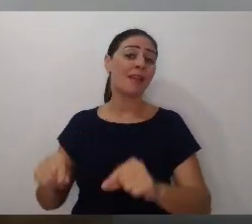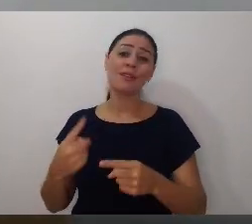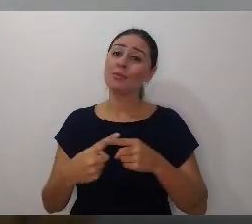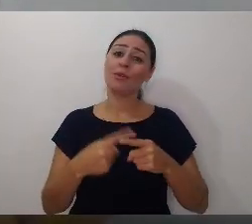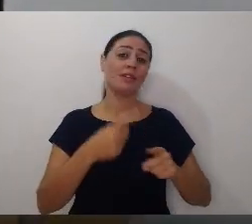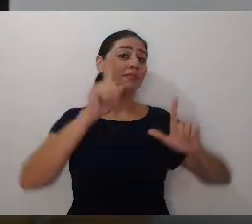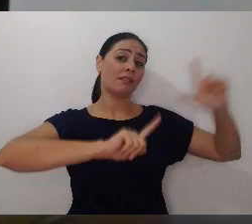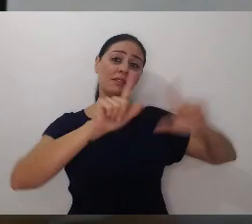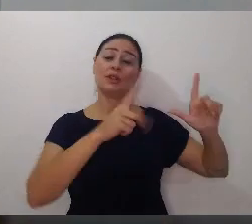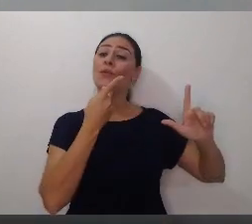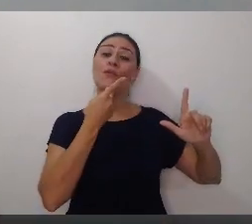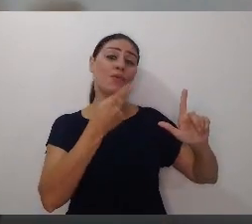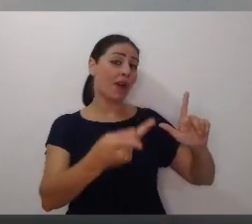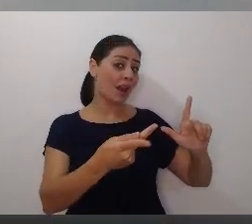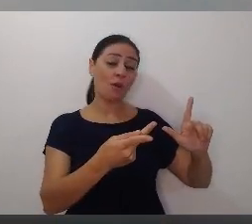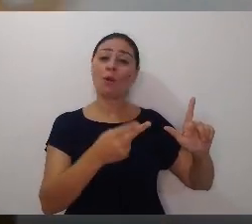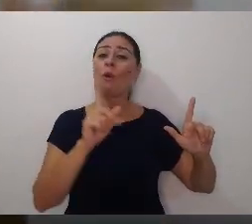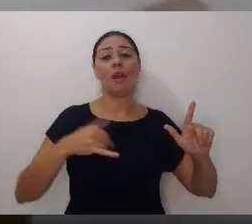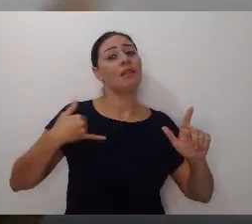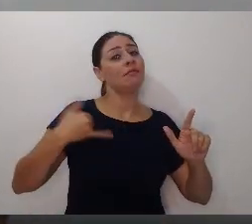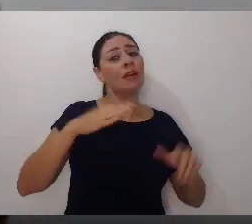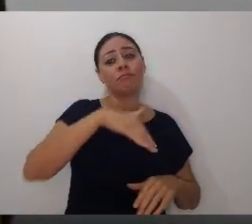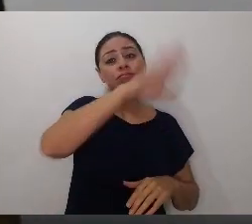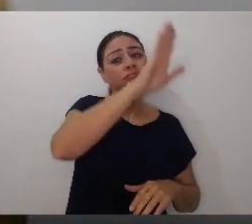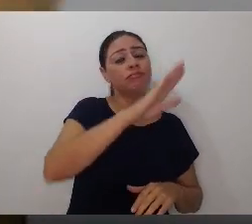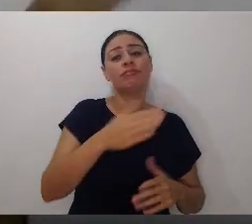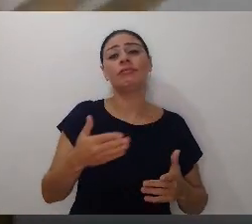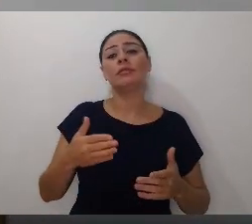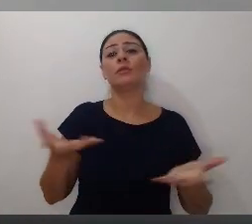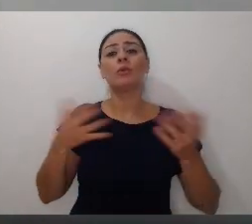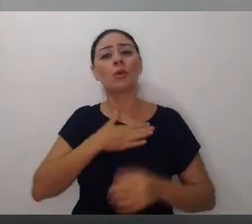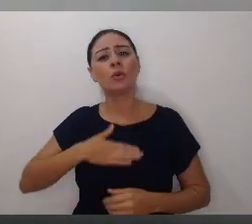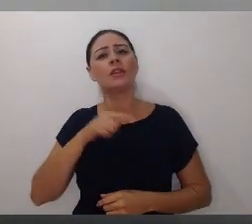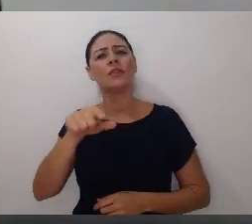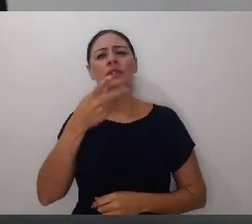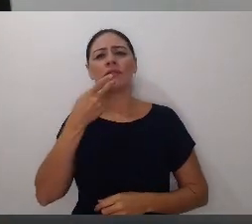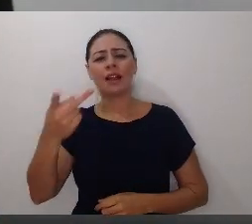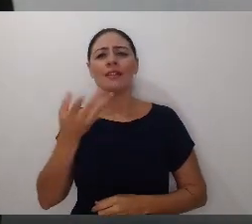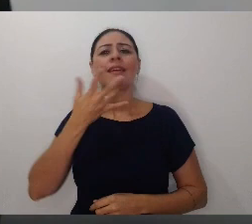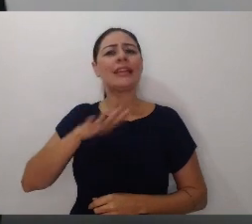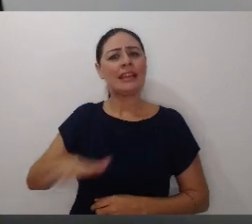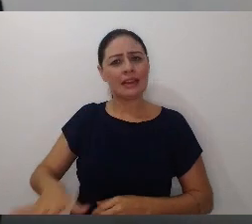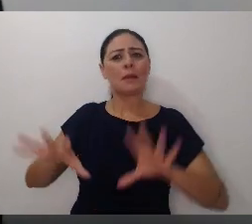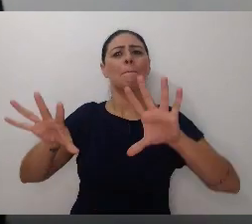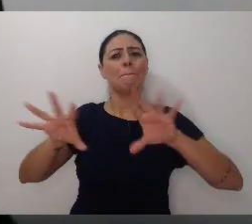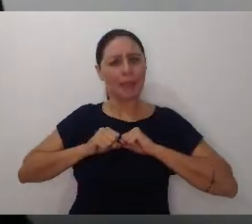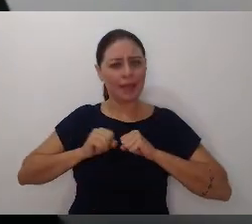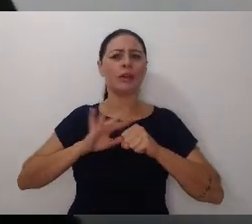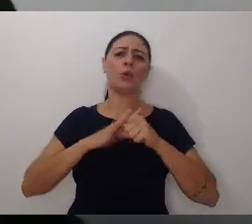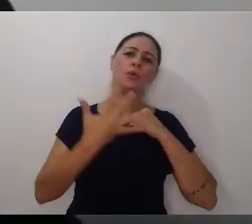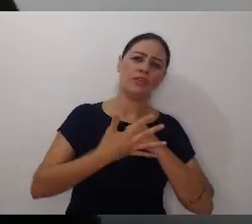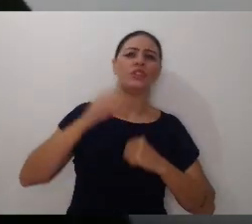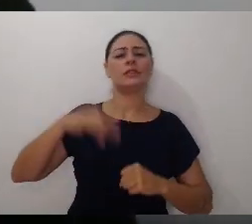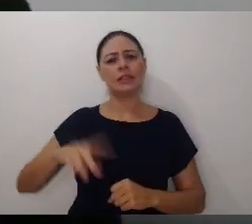cuidados, porque dizem, meu filho não vai pegar, né? Porque na televisão está contando que é mais a tal idade. Queria que você falasse um pouquinho sobre isso.